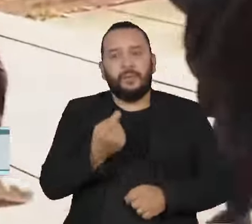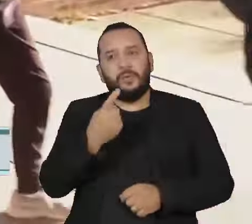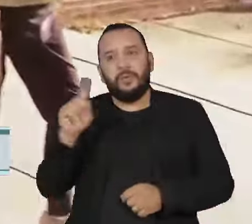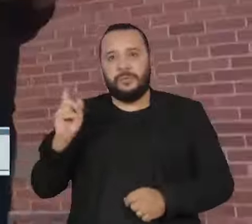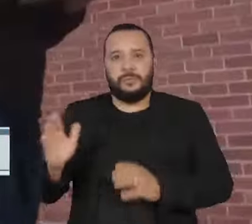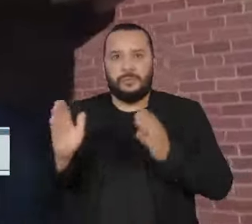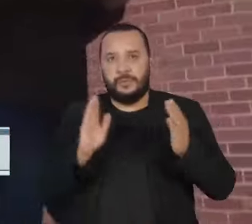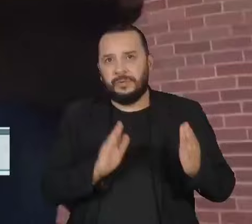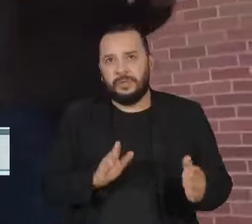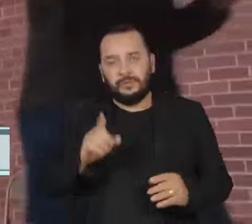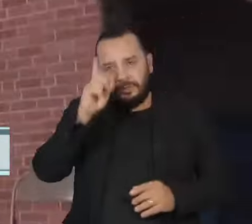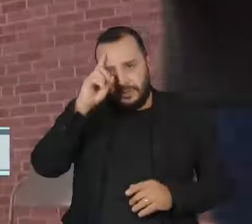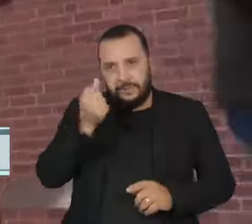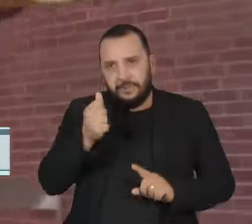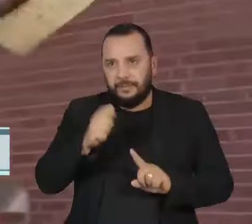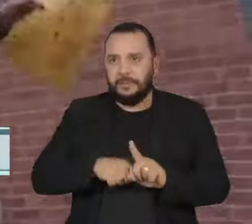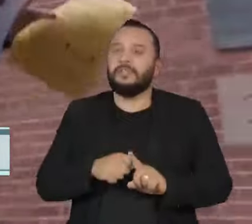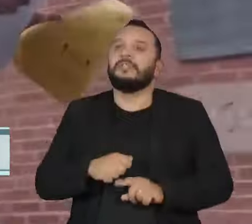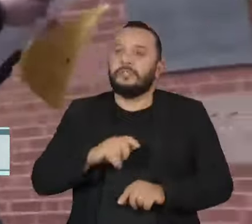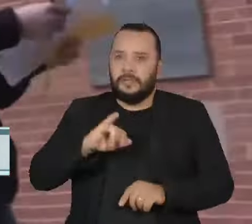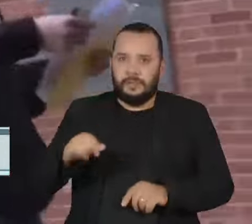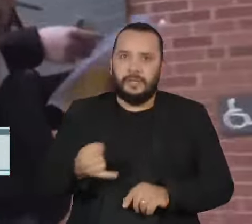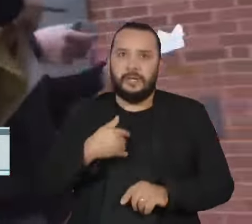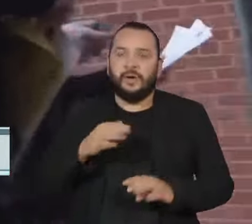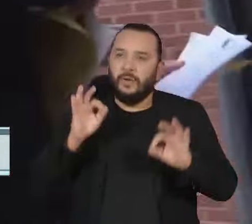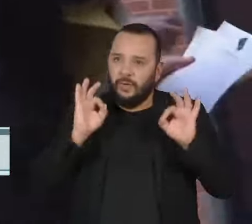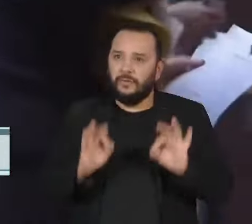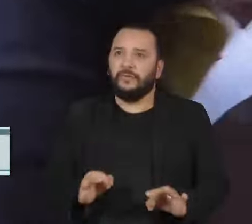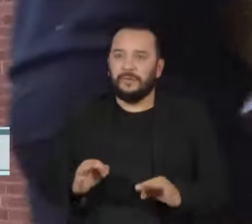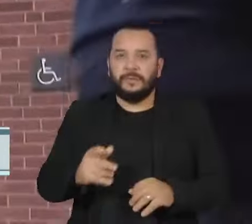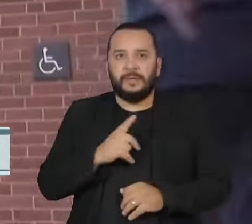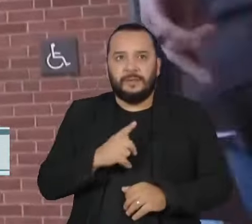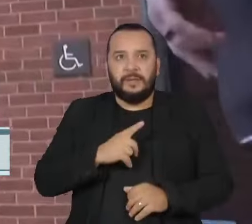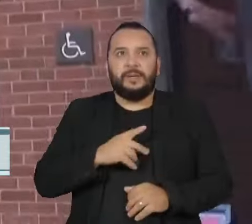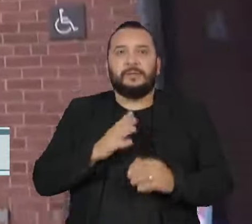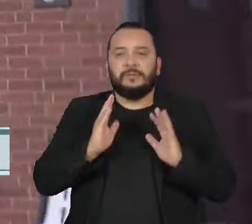6 de janeiro, quando o Congresso confirma o eleito. A posse será em 20 de janeiro.